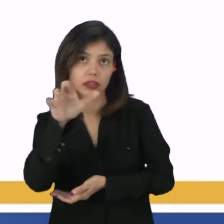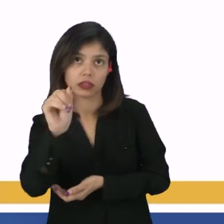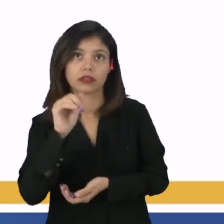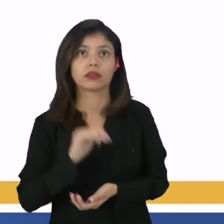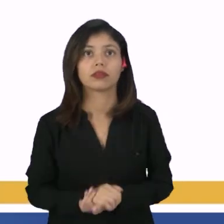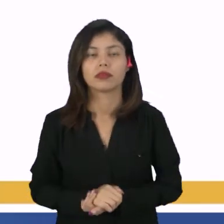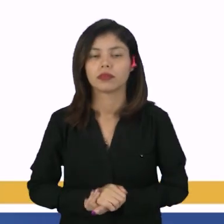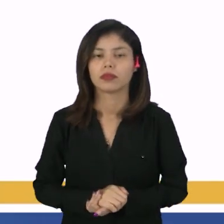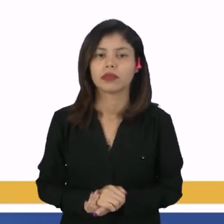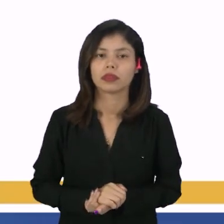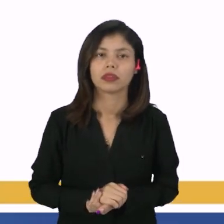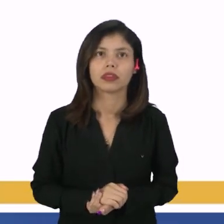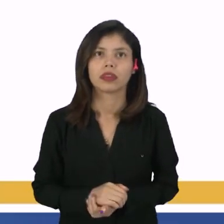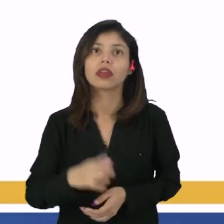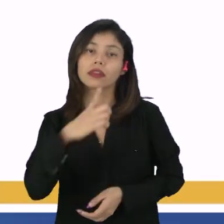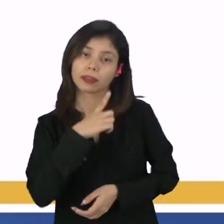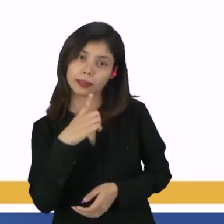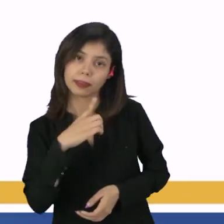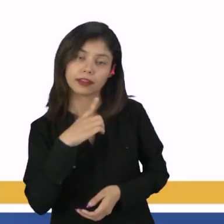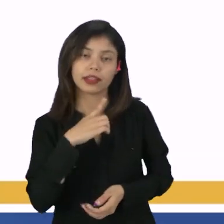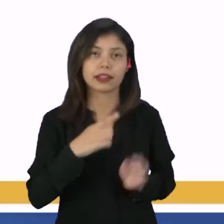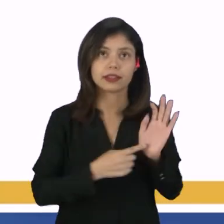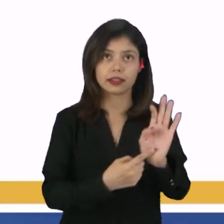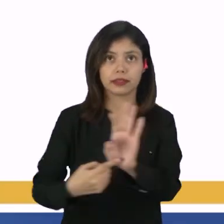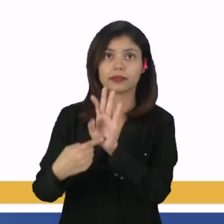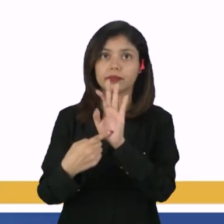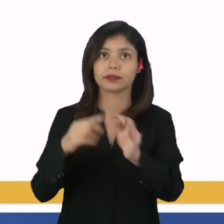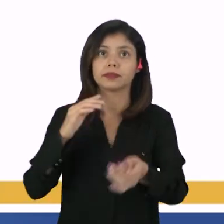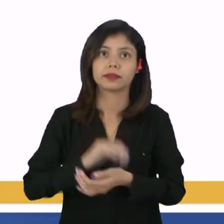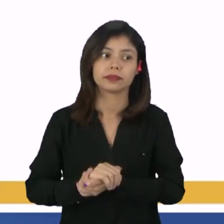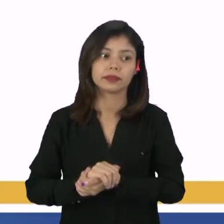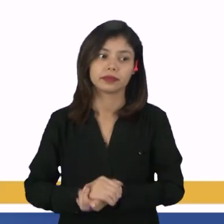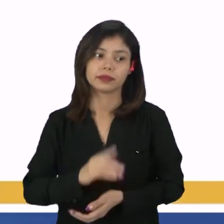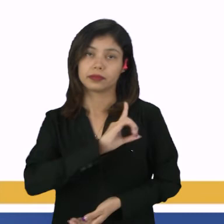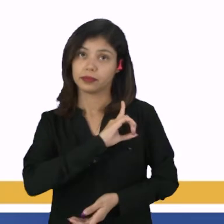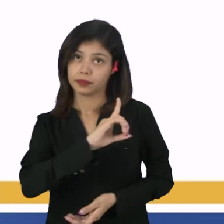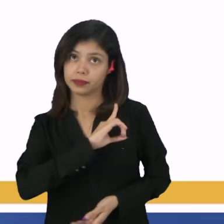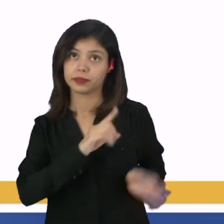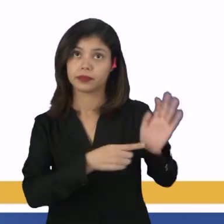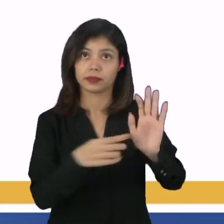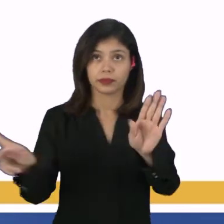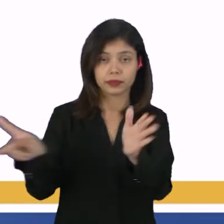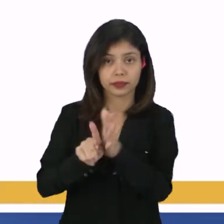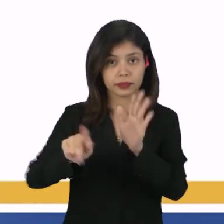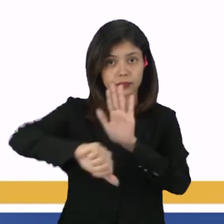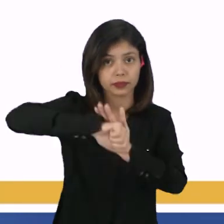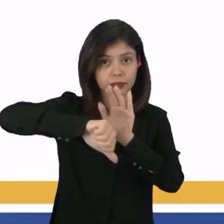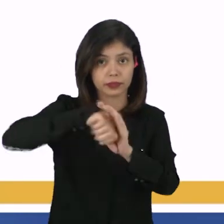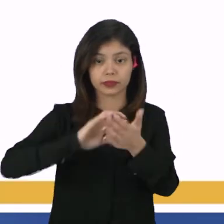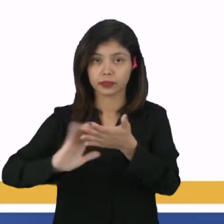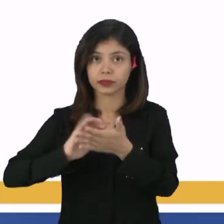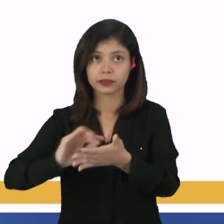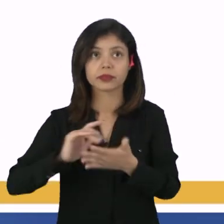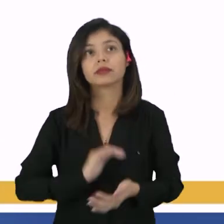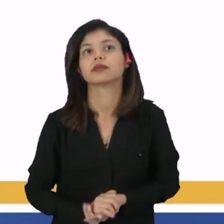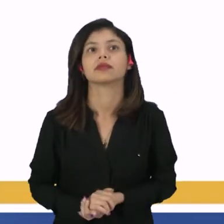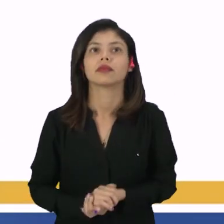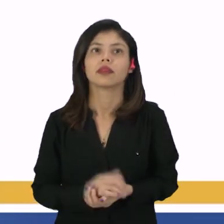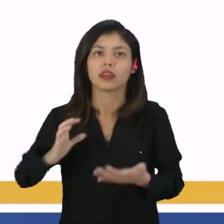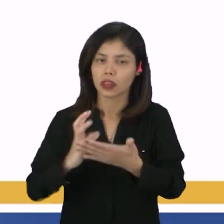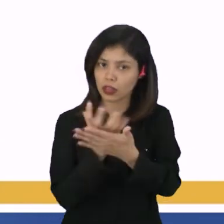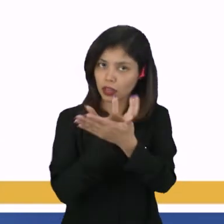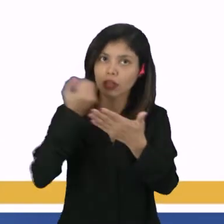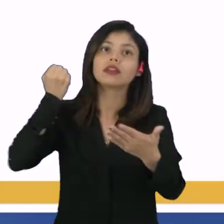ocorrência. Existem delegacias especializadas em crimes digitais. Terceiro, solicite a remoção do